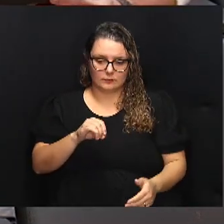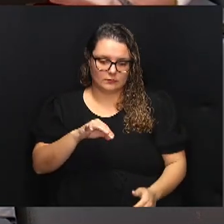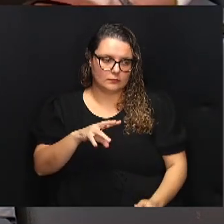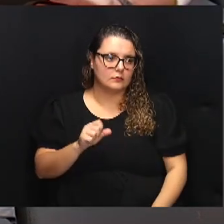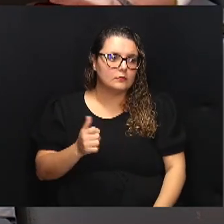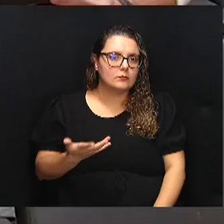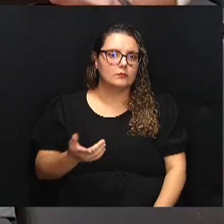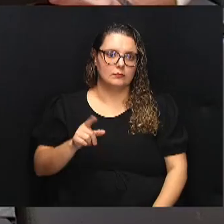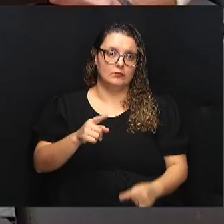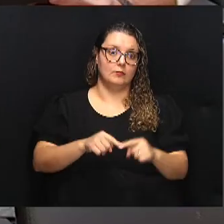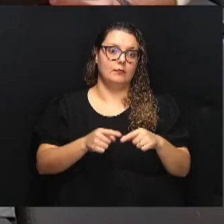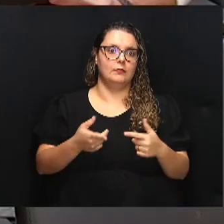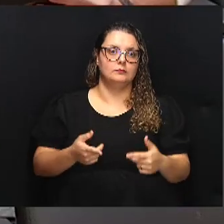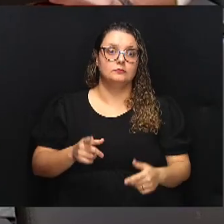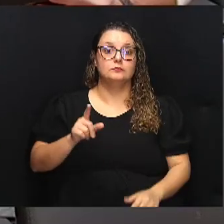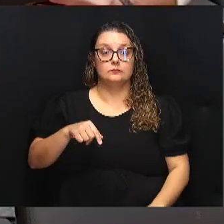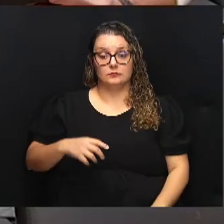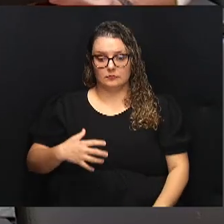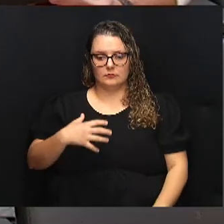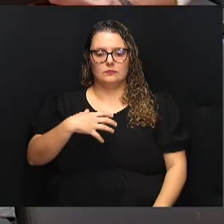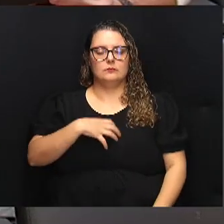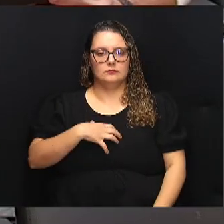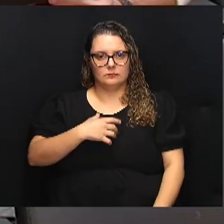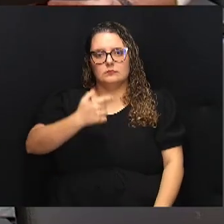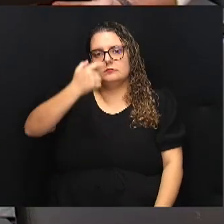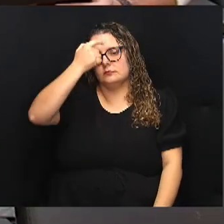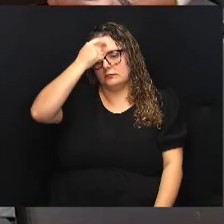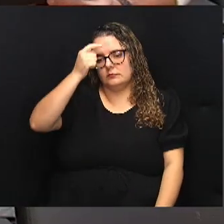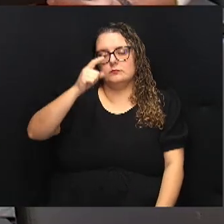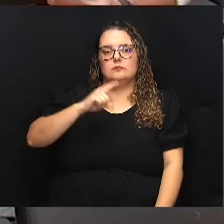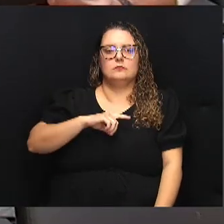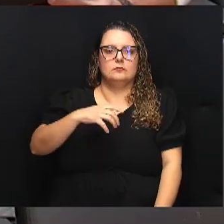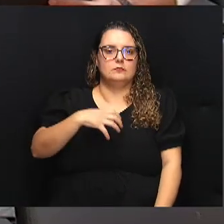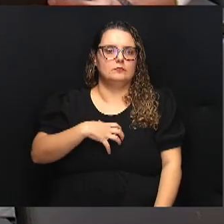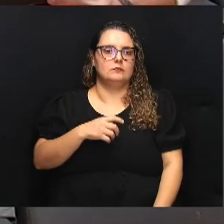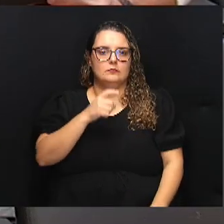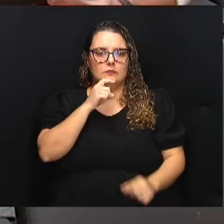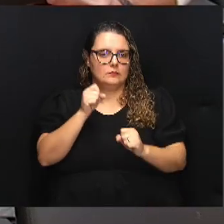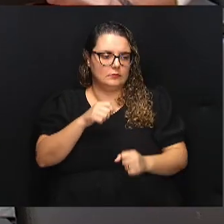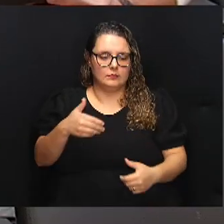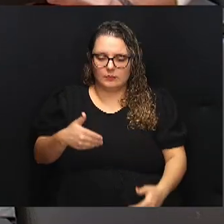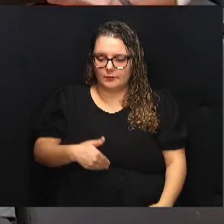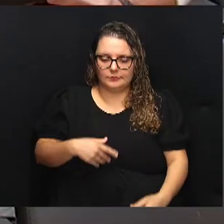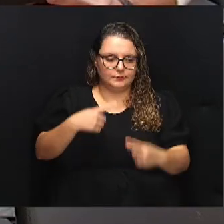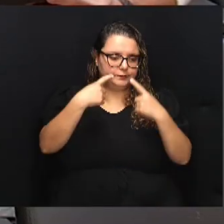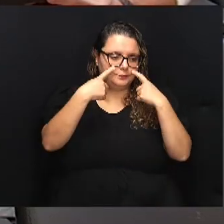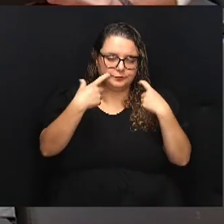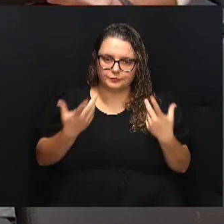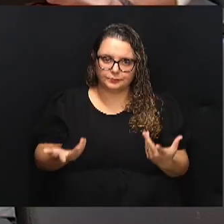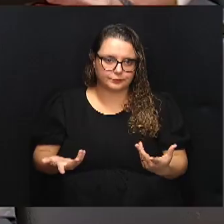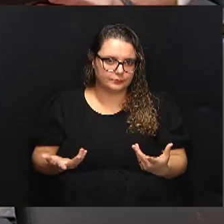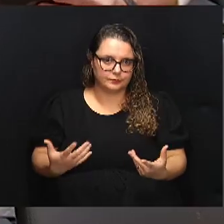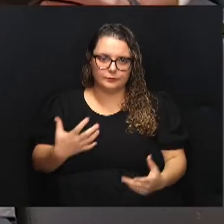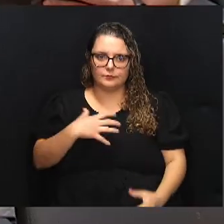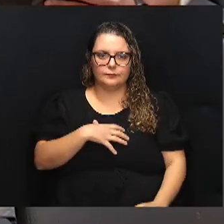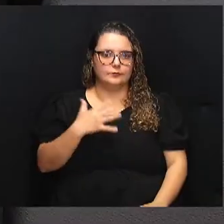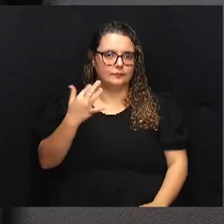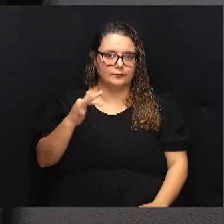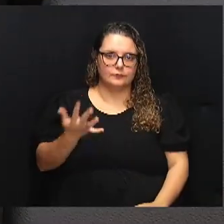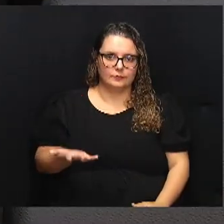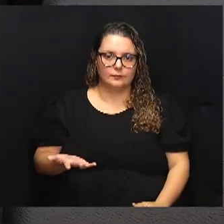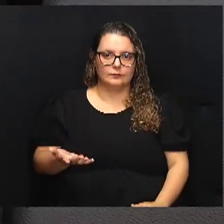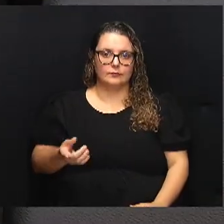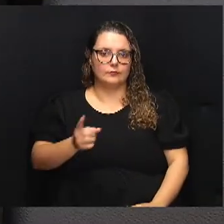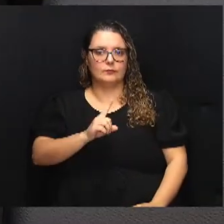Um animal é um ser ciente que ele sente frio, fome, chora, ele sente dor. Então ele